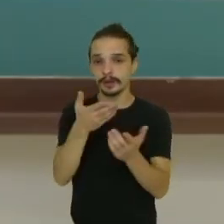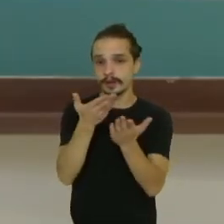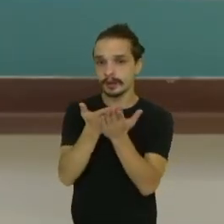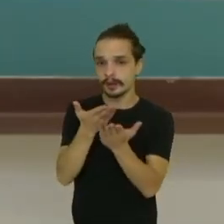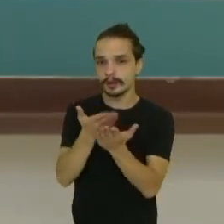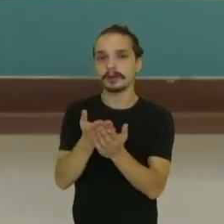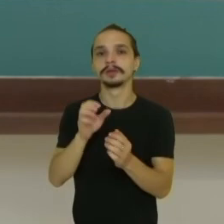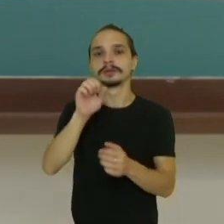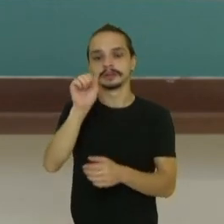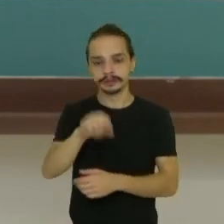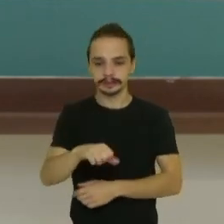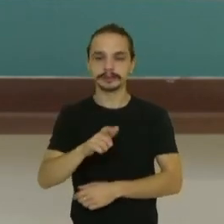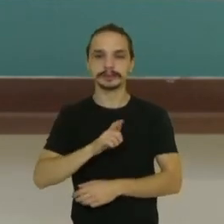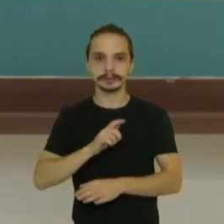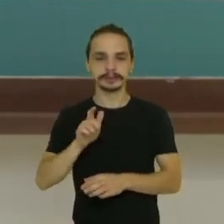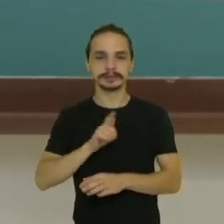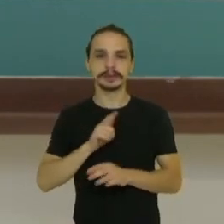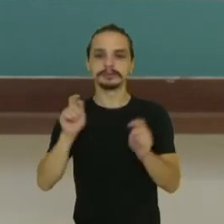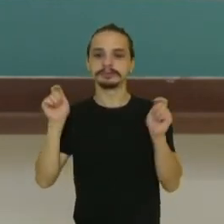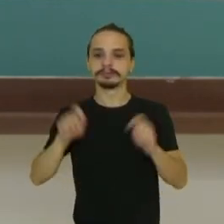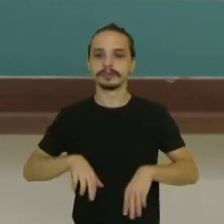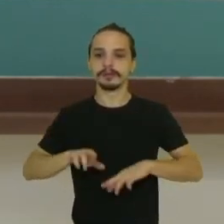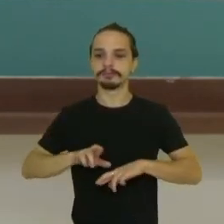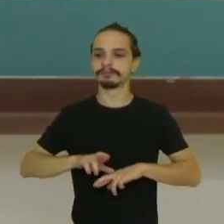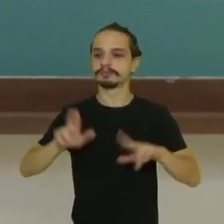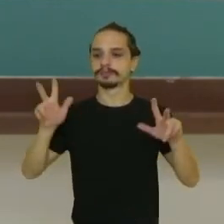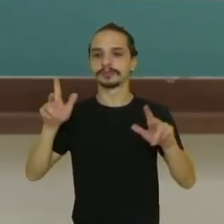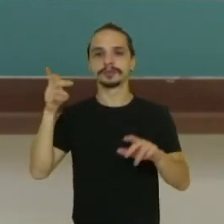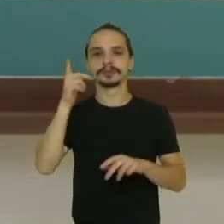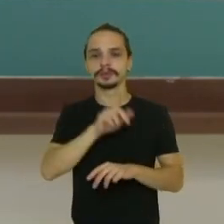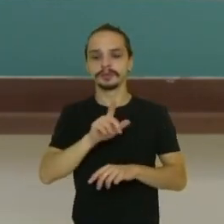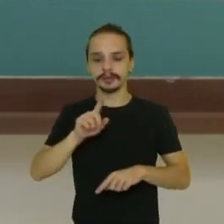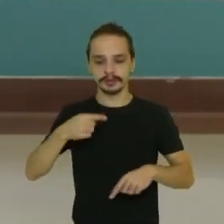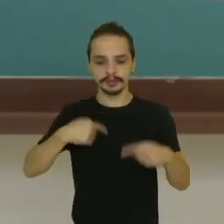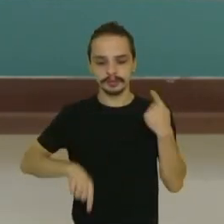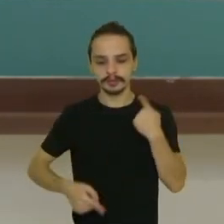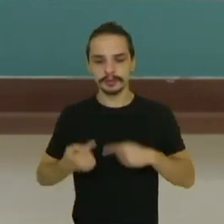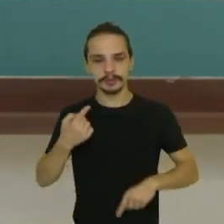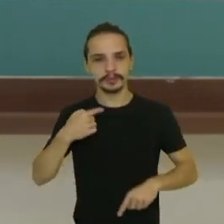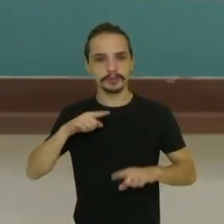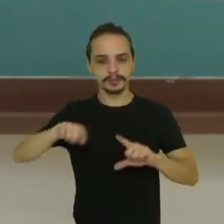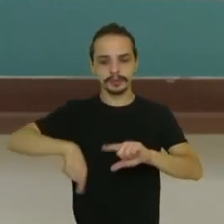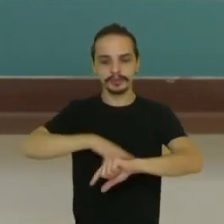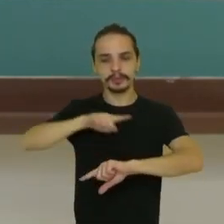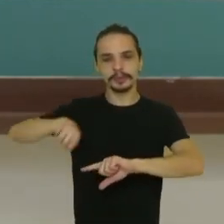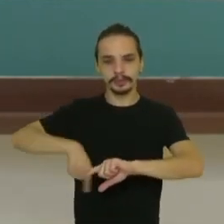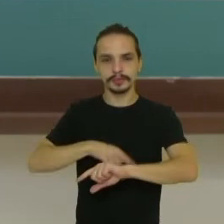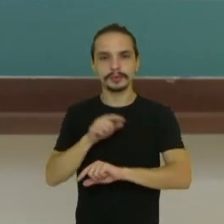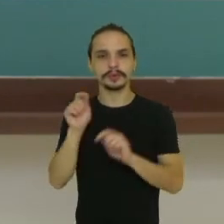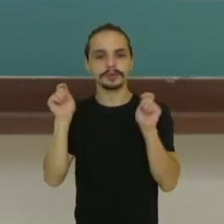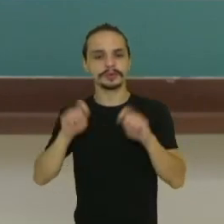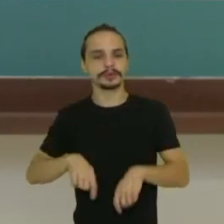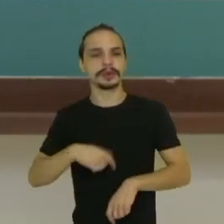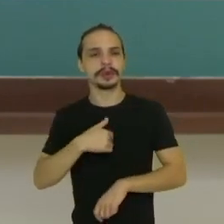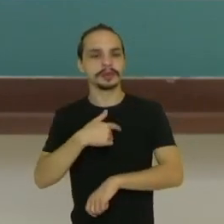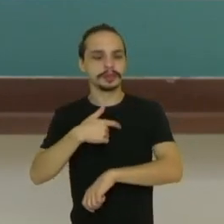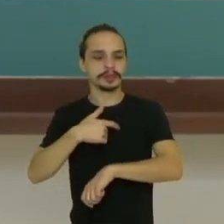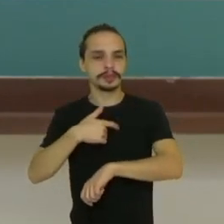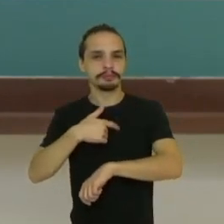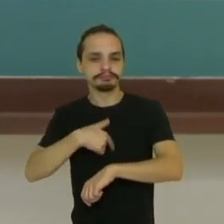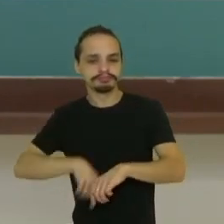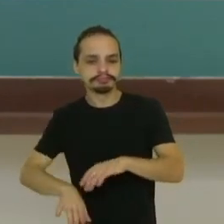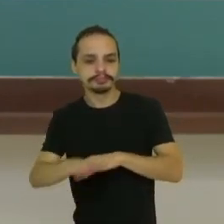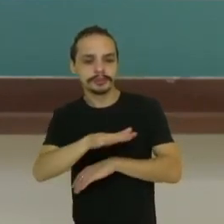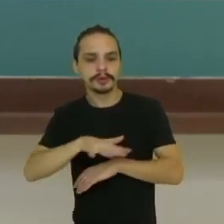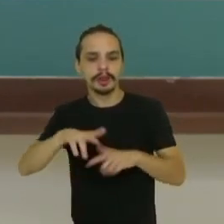estuda Vai sim fazer a diferença na regulação do seu ciclo corporal então ter um e quando para os